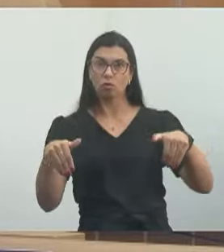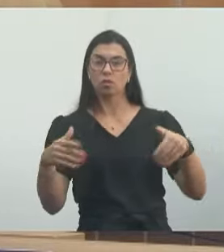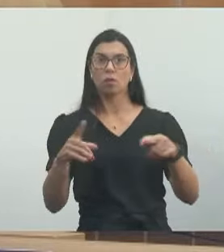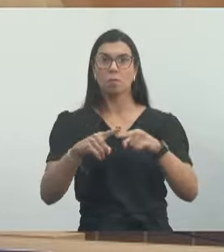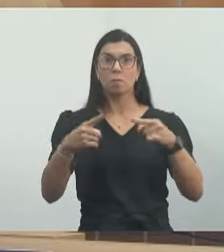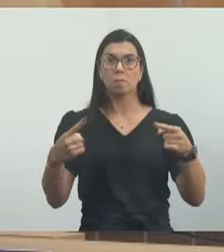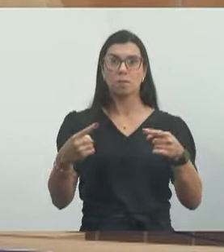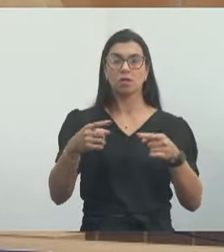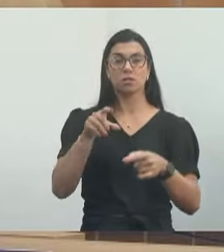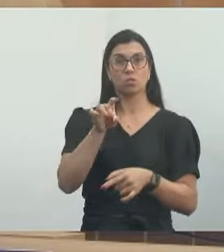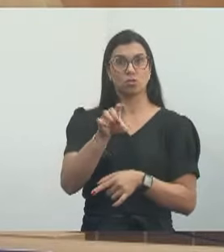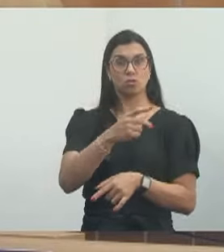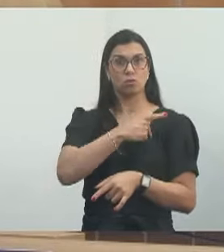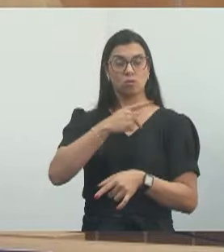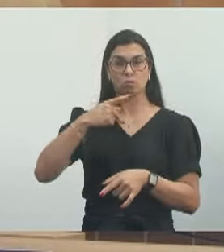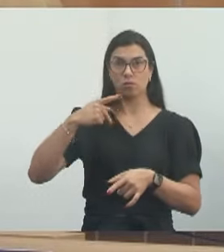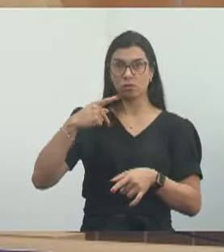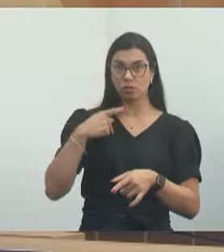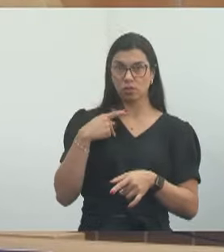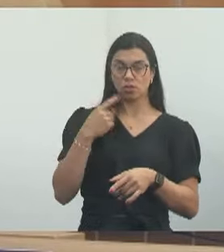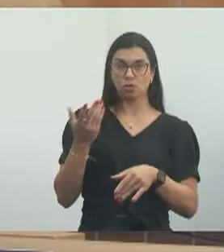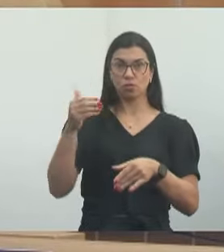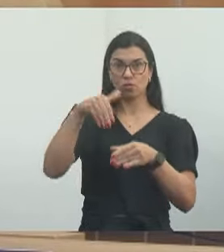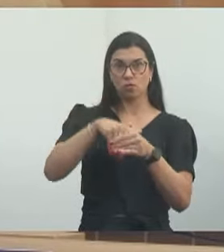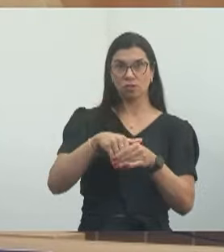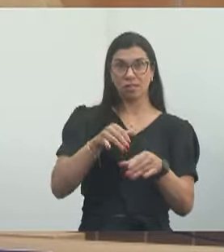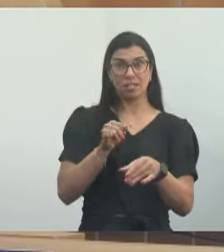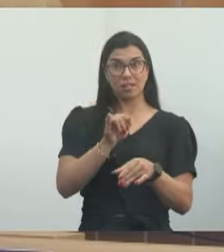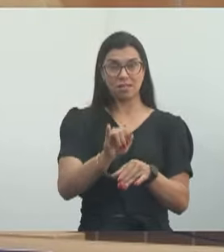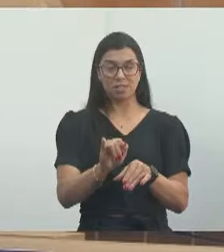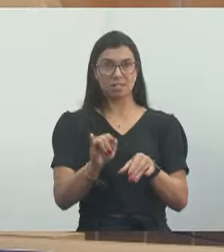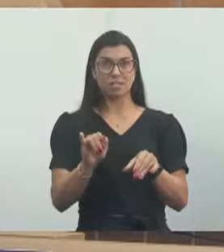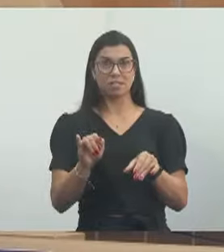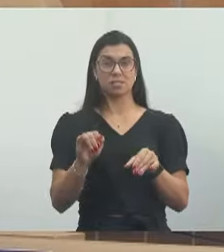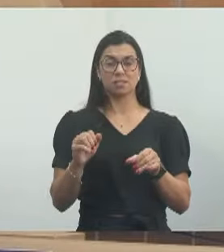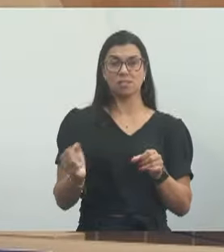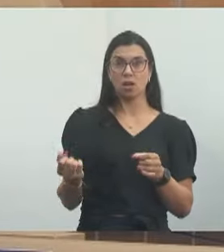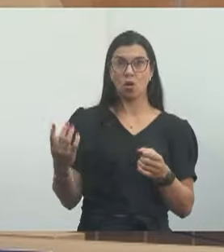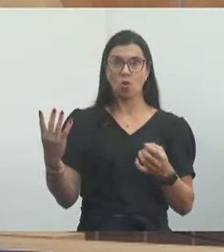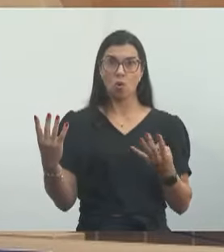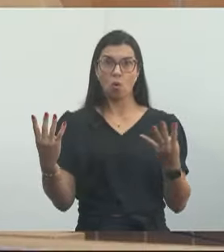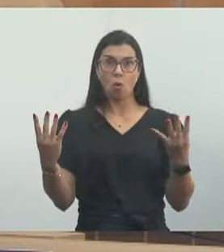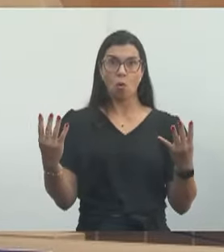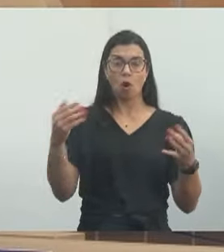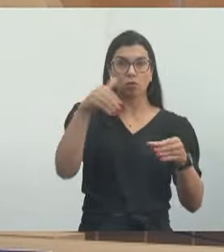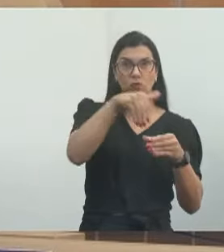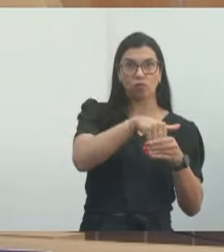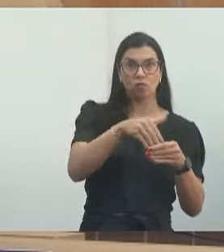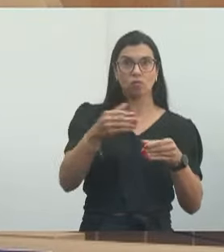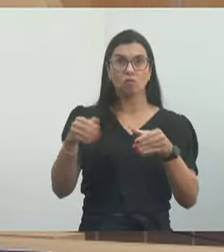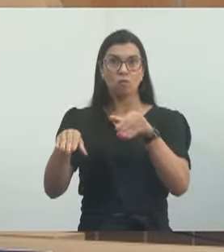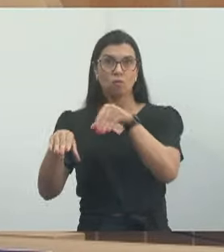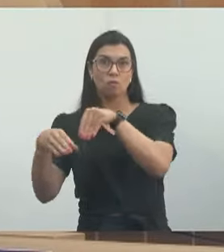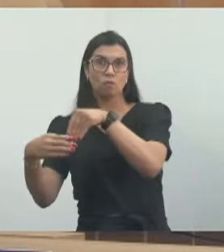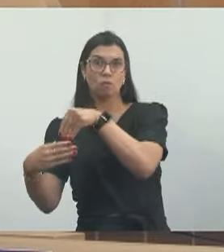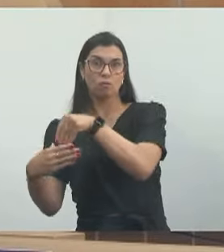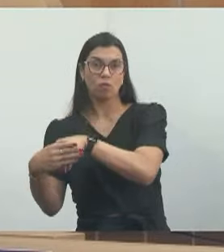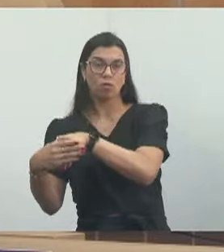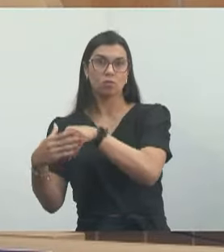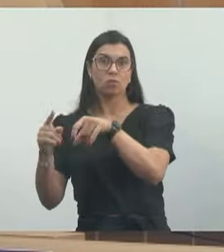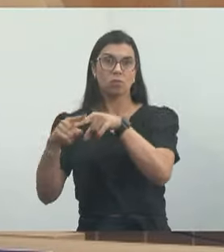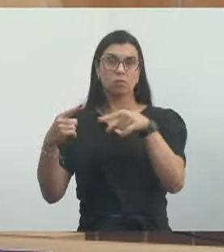só vota em caso de empate. Ou seja, os 7 votam e o presidente não vota.